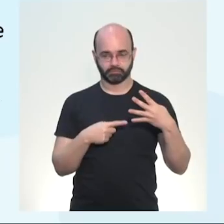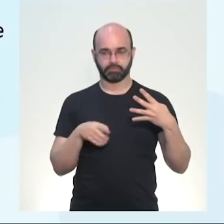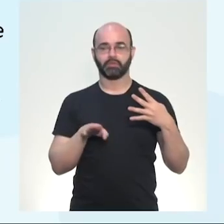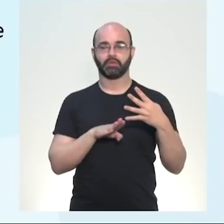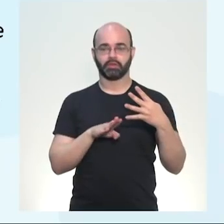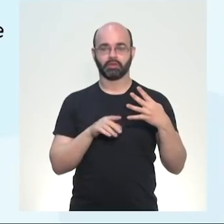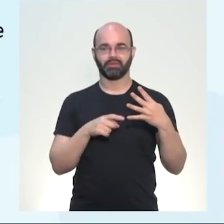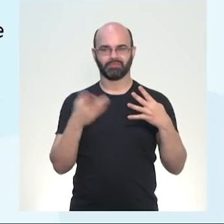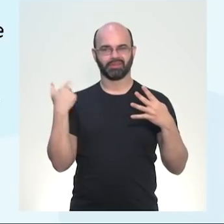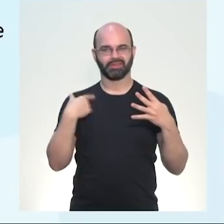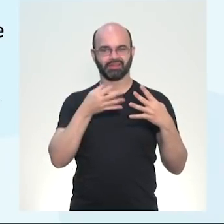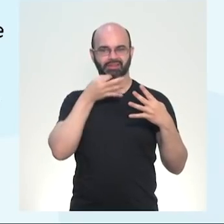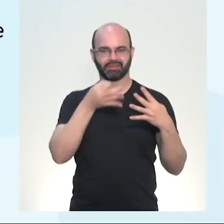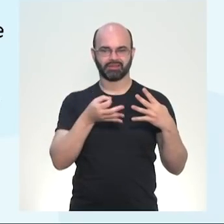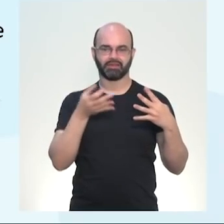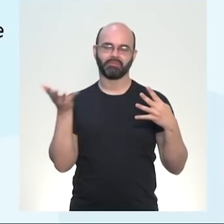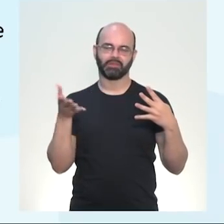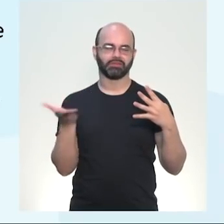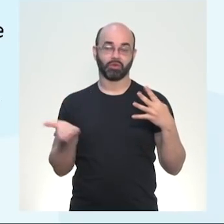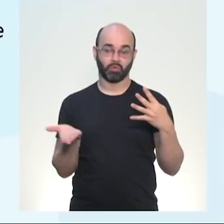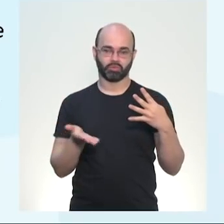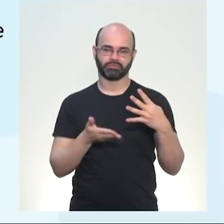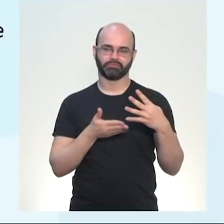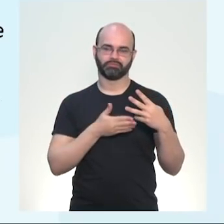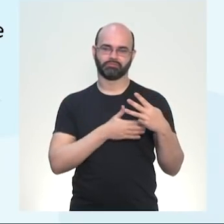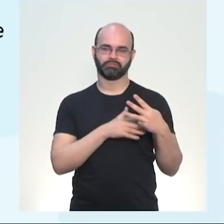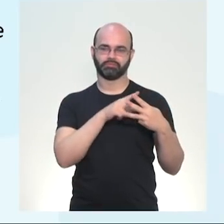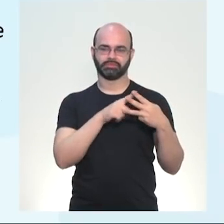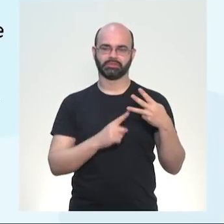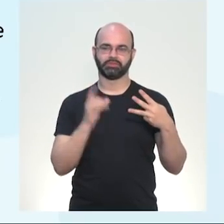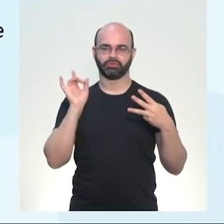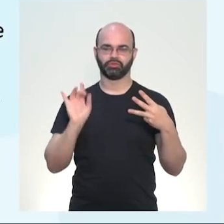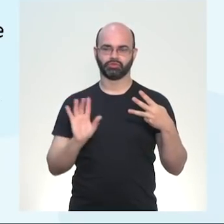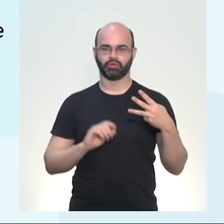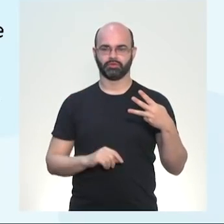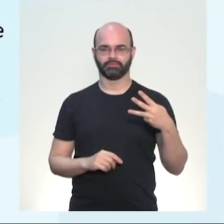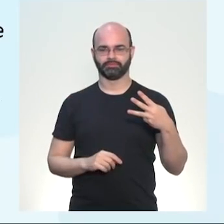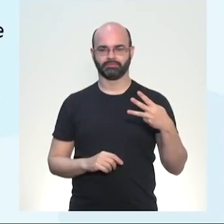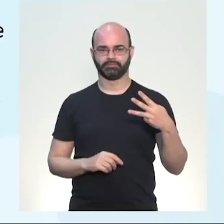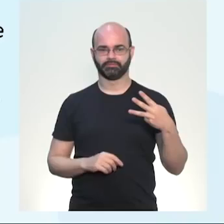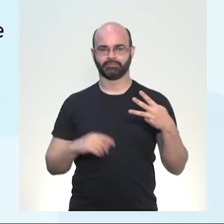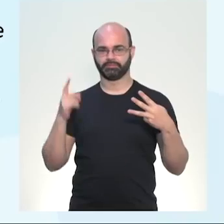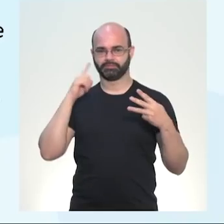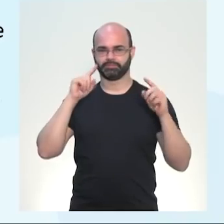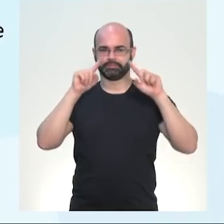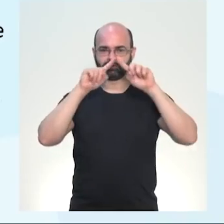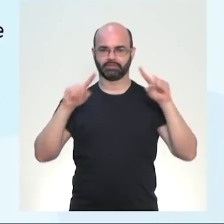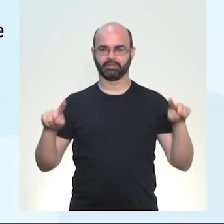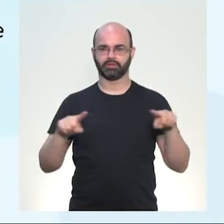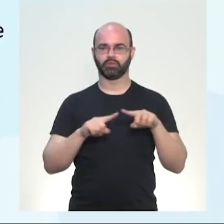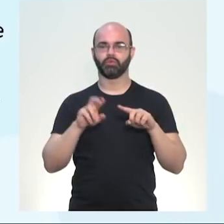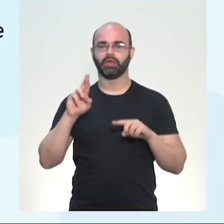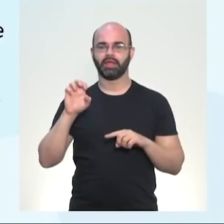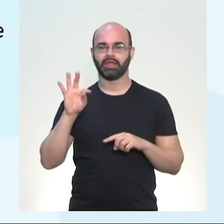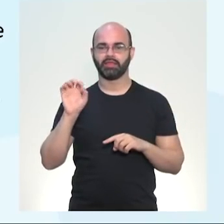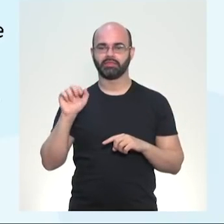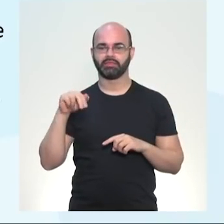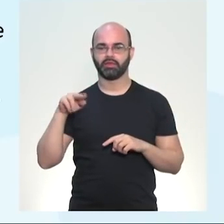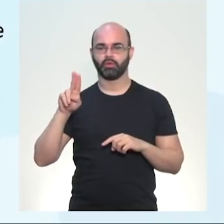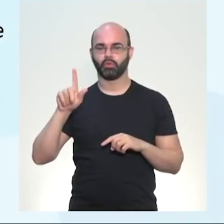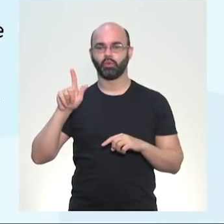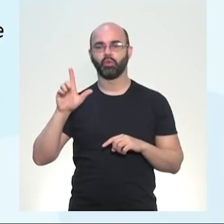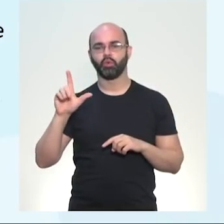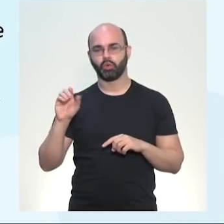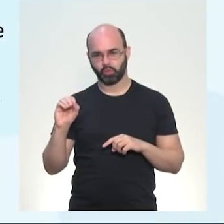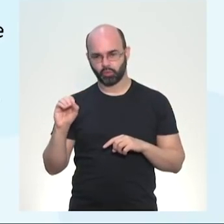mas vamos ser trabalhados esses três aí na ideia. Eu tenho o seguinte, então eu tenho um triângulo retângulo, ele tem ângulos retos, né?